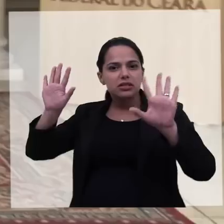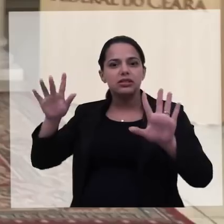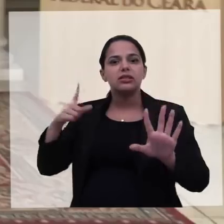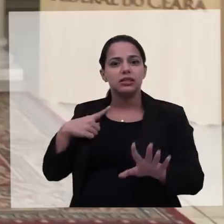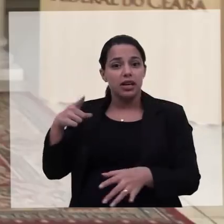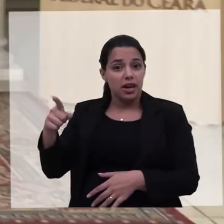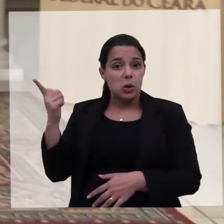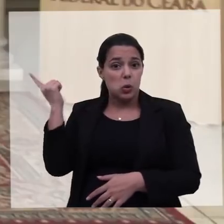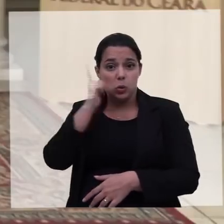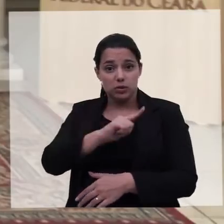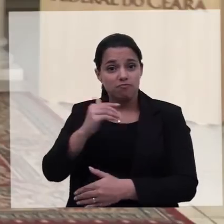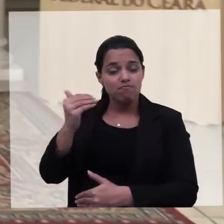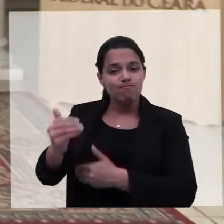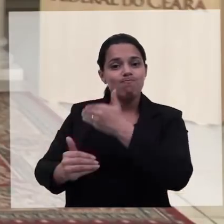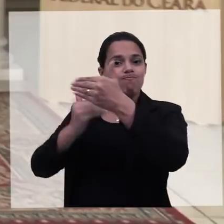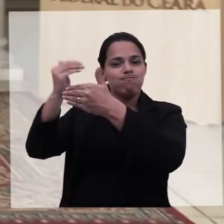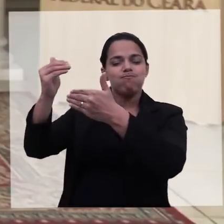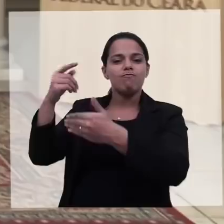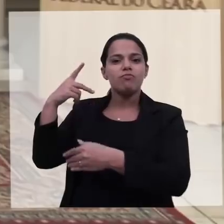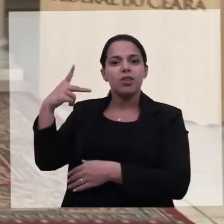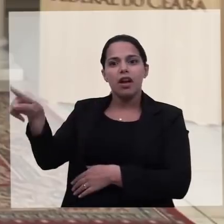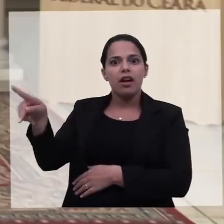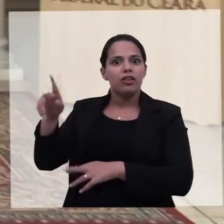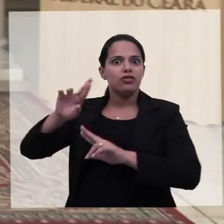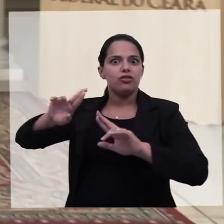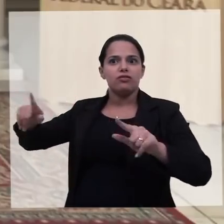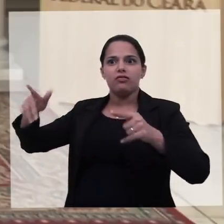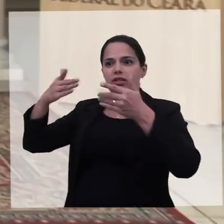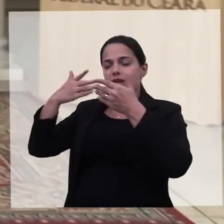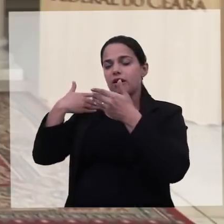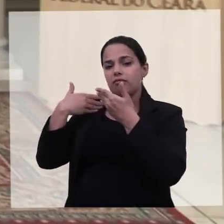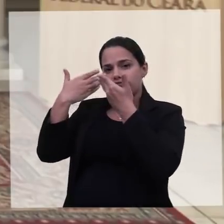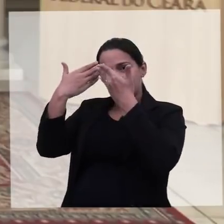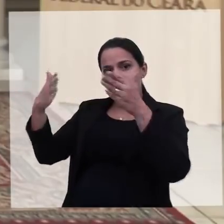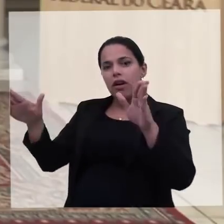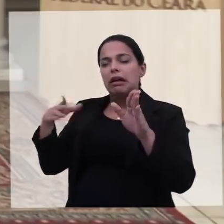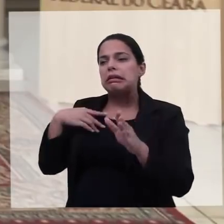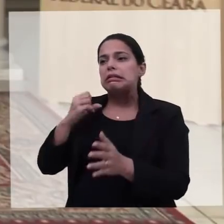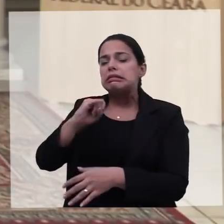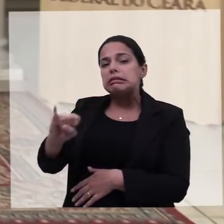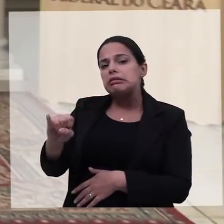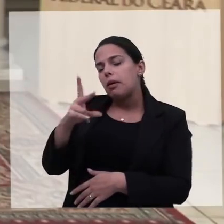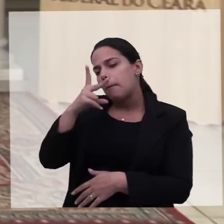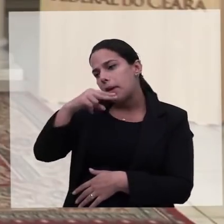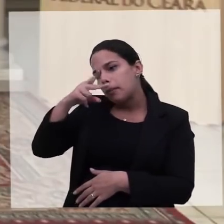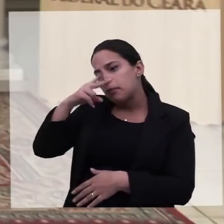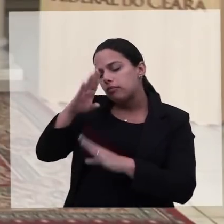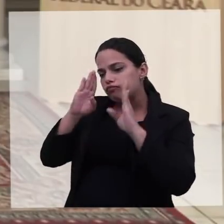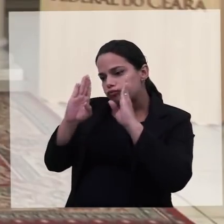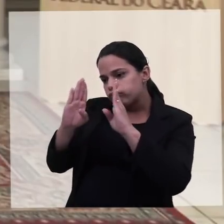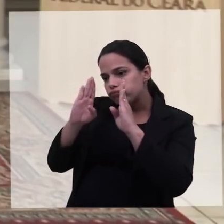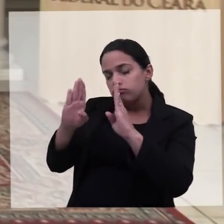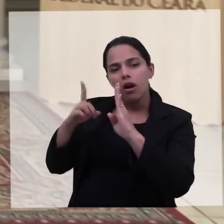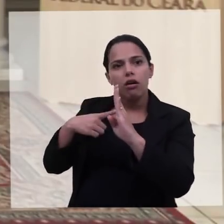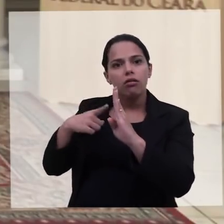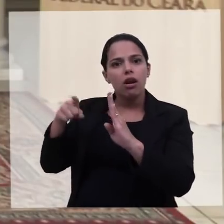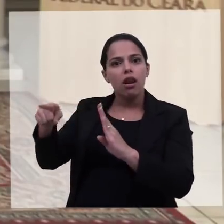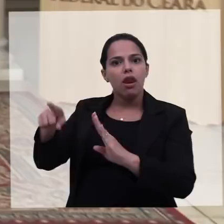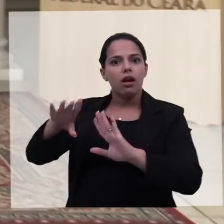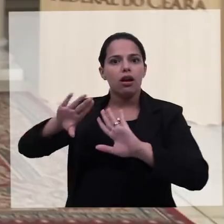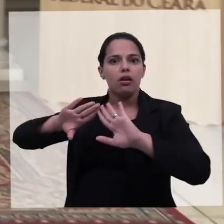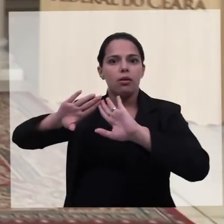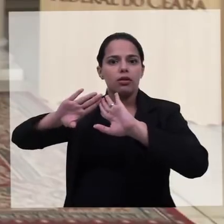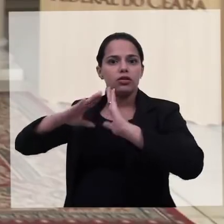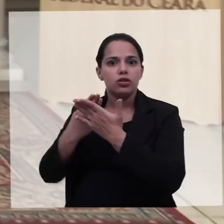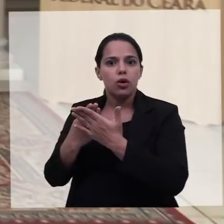departamento. Receberam o estímulo ali, né? Receberam ali, a visão deles ficava muito limitada ali. Então eles viram